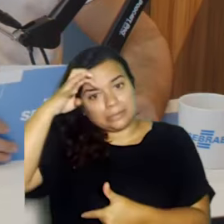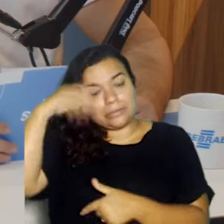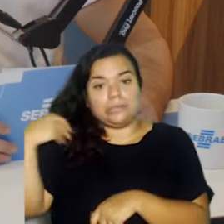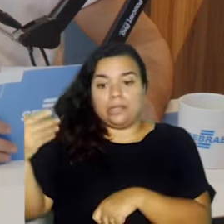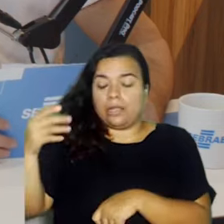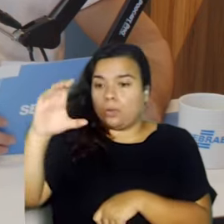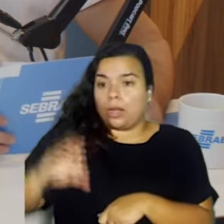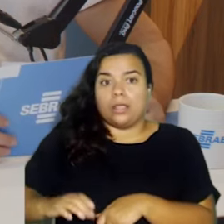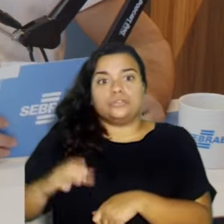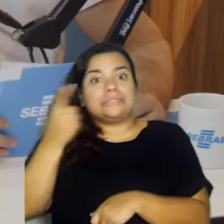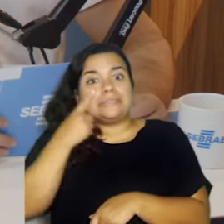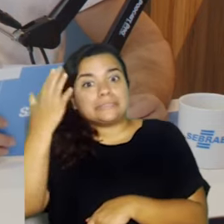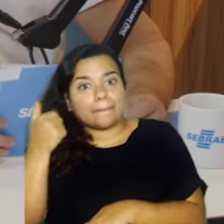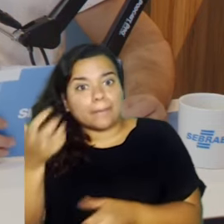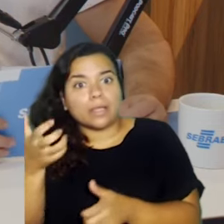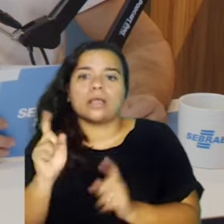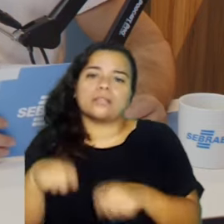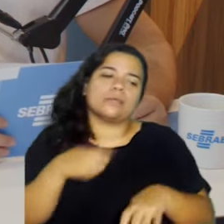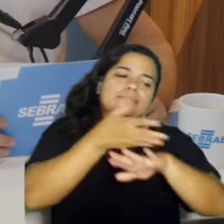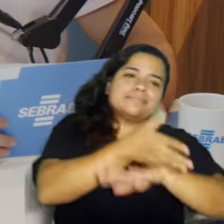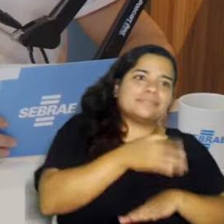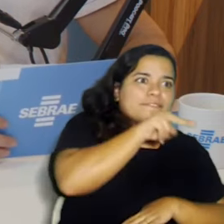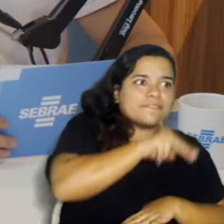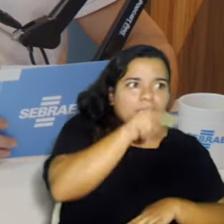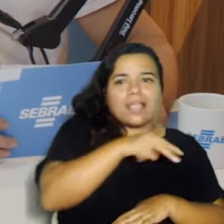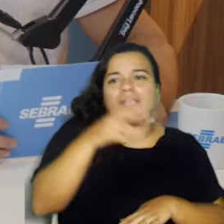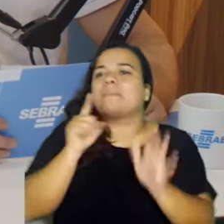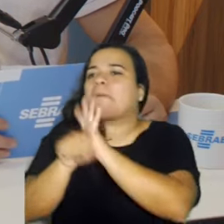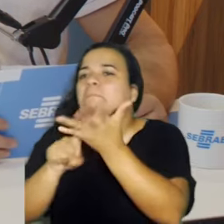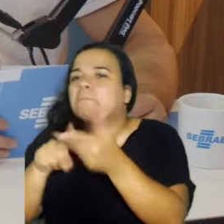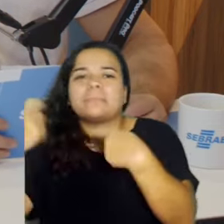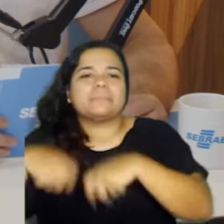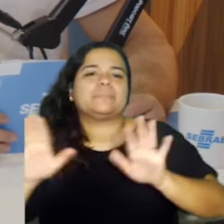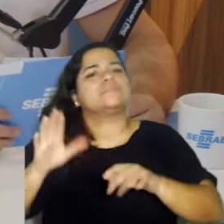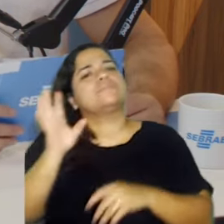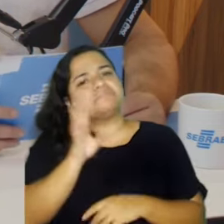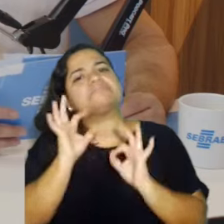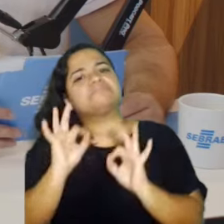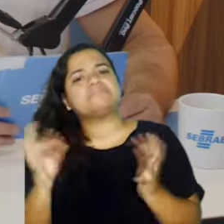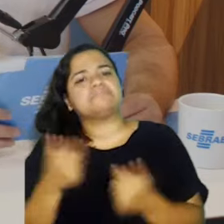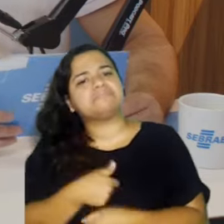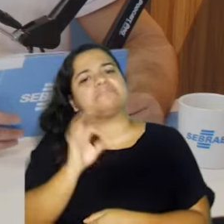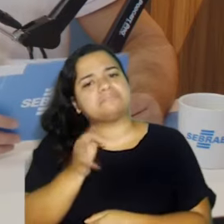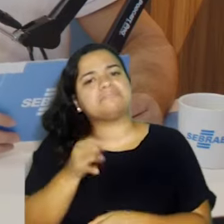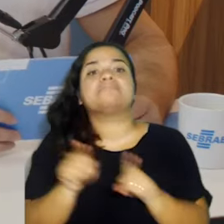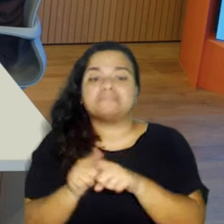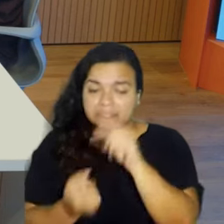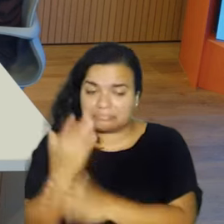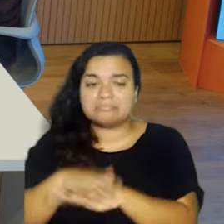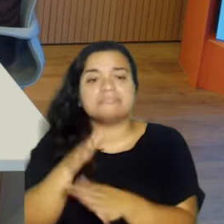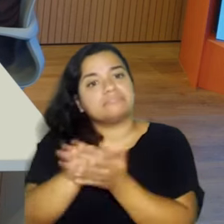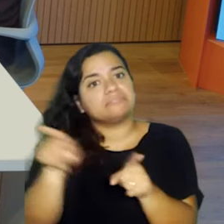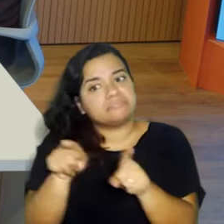pressa não sabe se ele já emitiu ele consegue olhar lá Ah não já foi então tem que ficar tranquilo então bacana bacana ISO ele consegue emitir também né